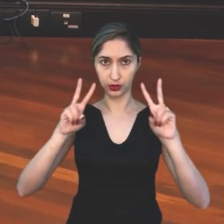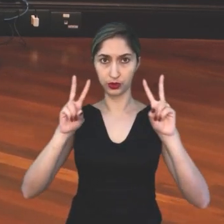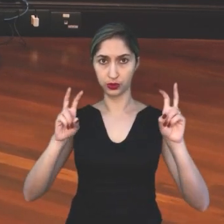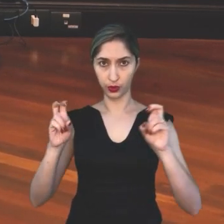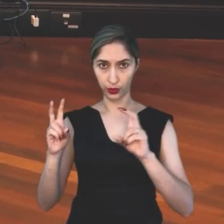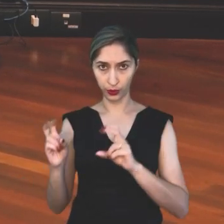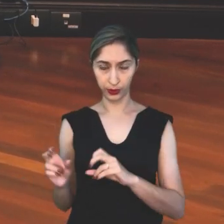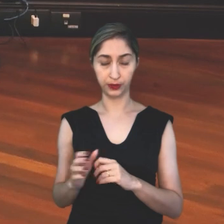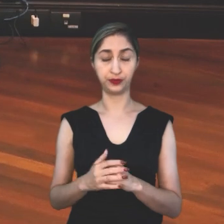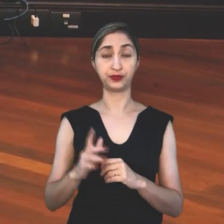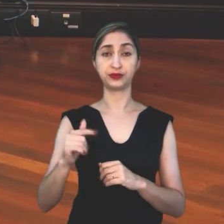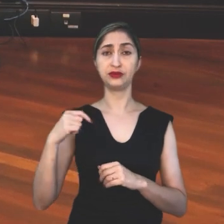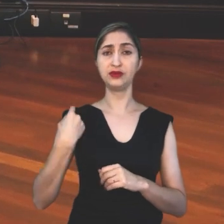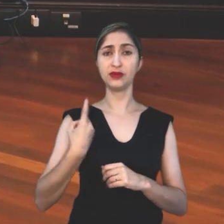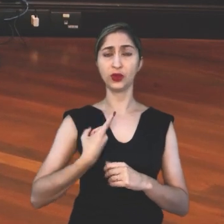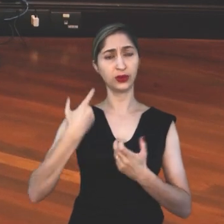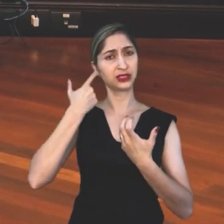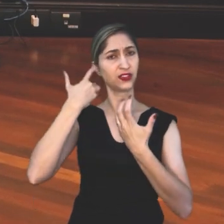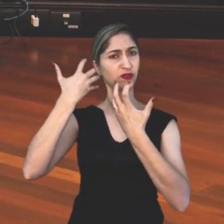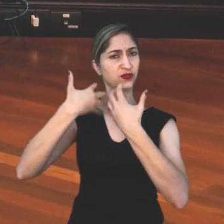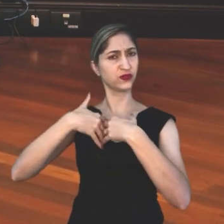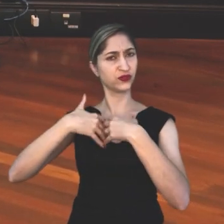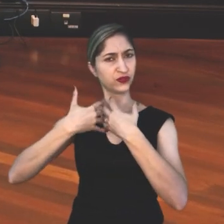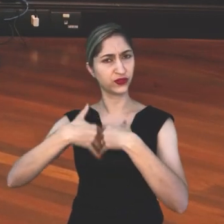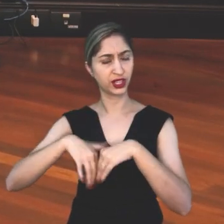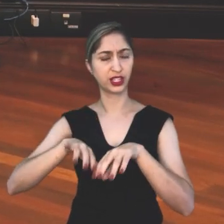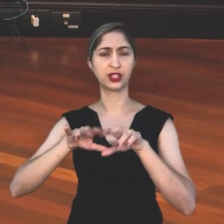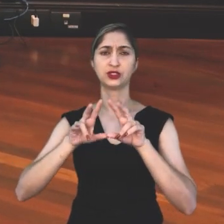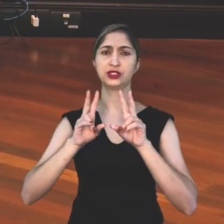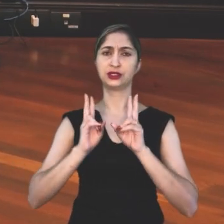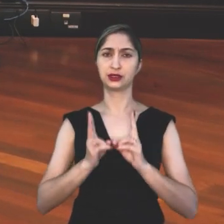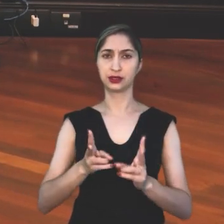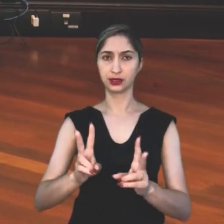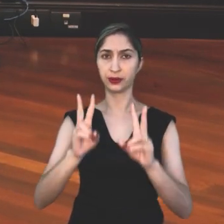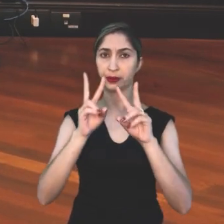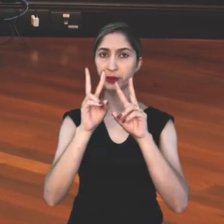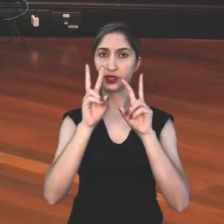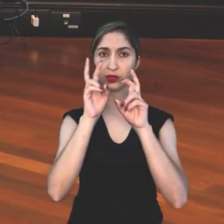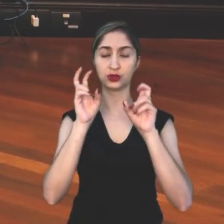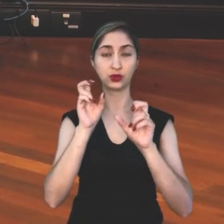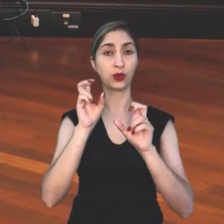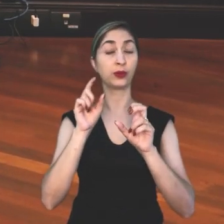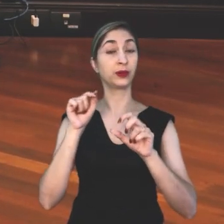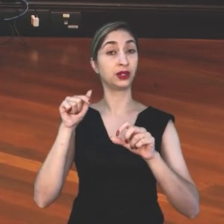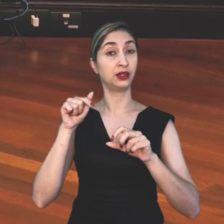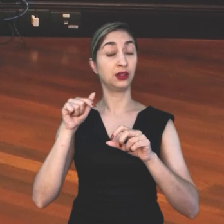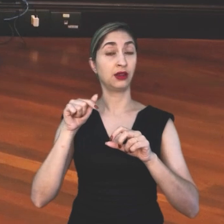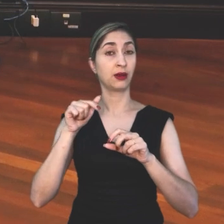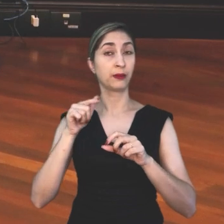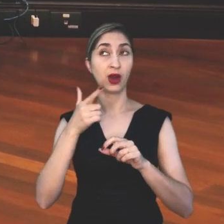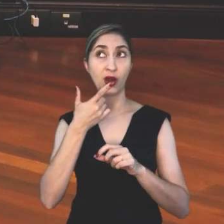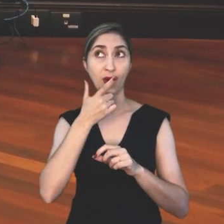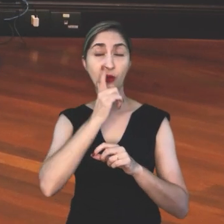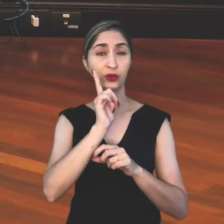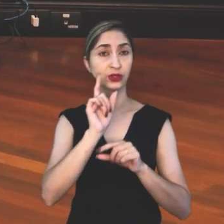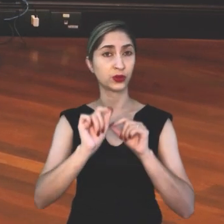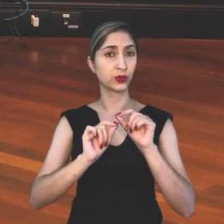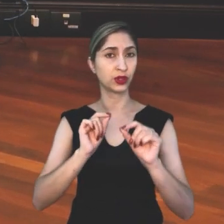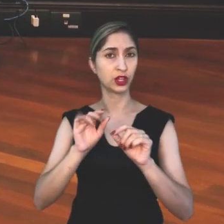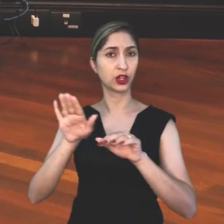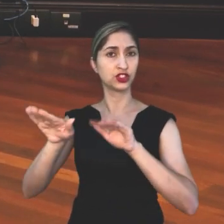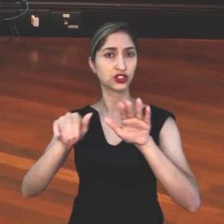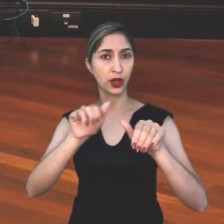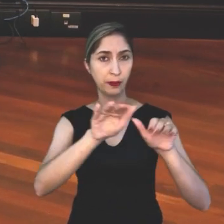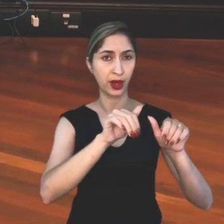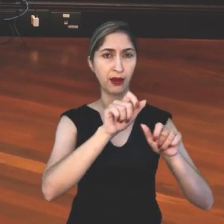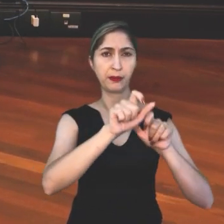exposições de diversas formas. E esse acervo ele é sempre pensado e repensado e questionado na ideia